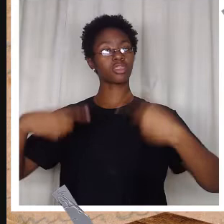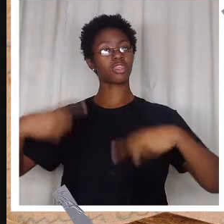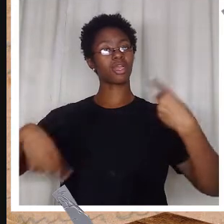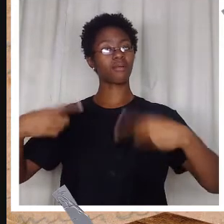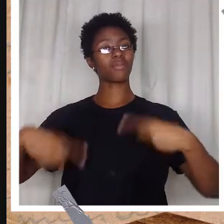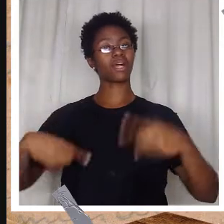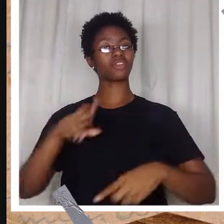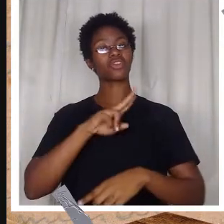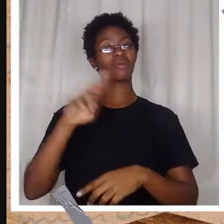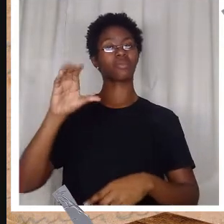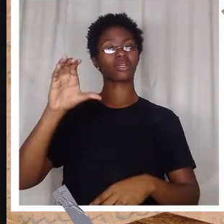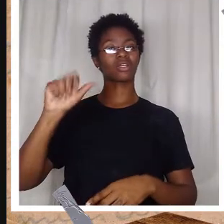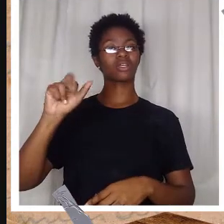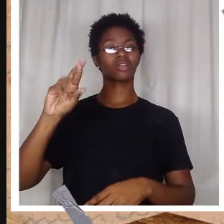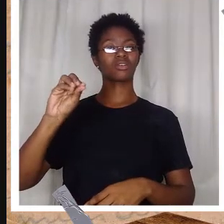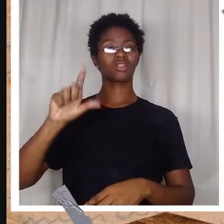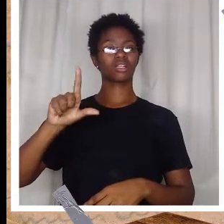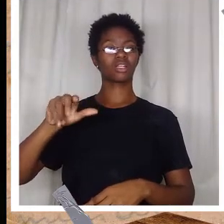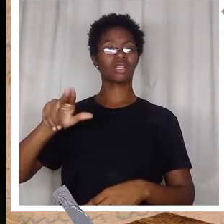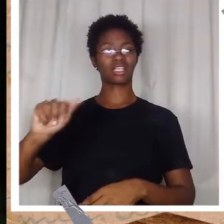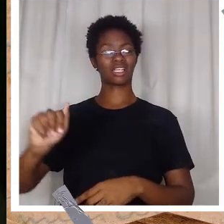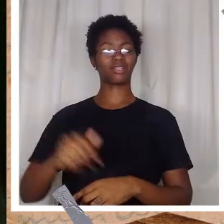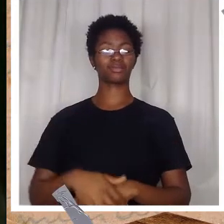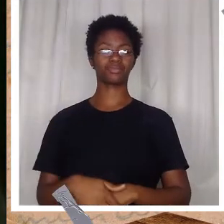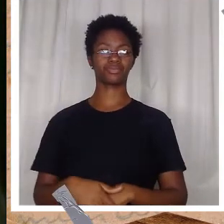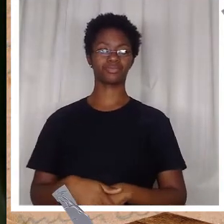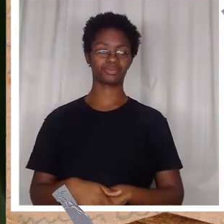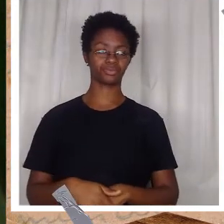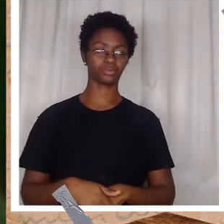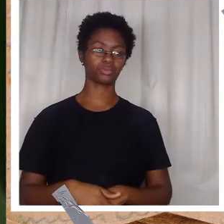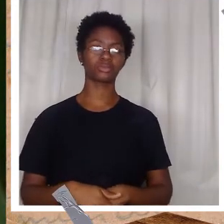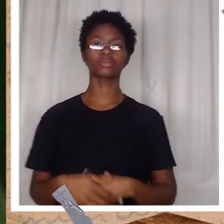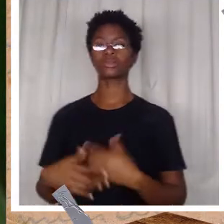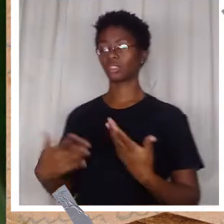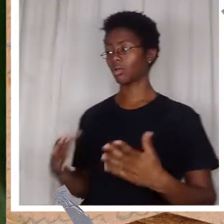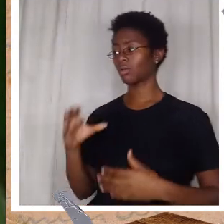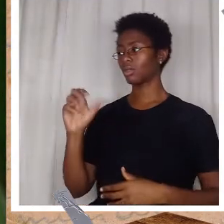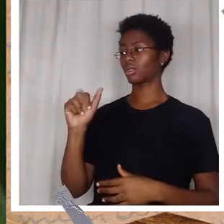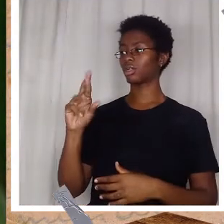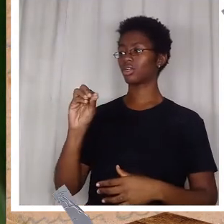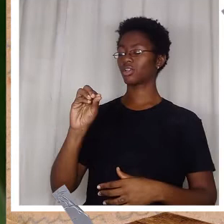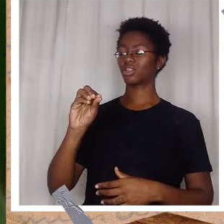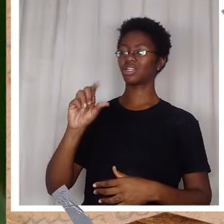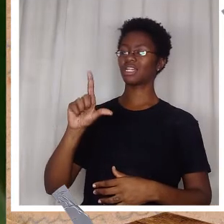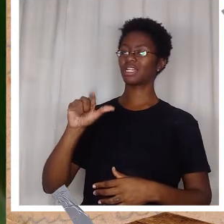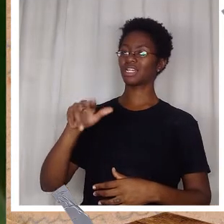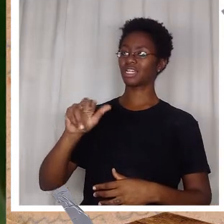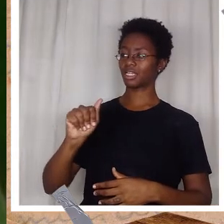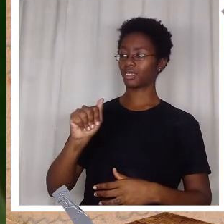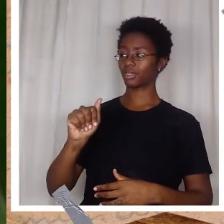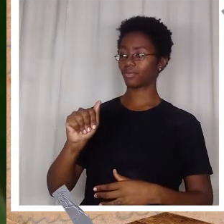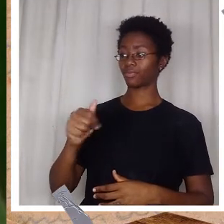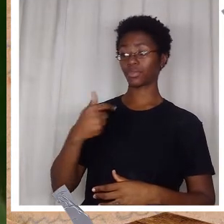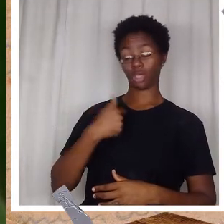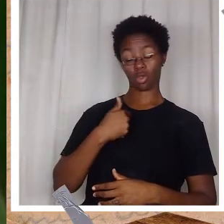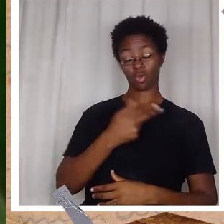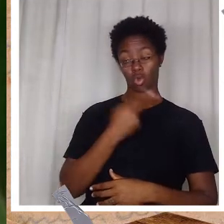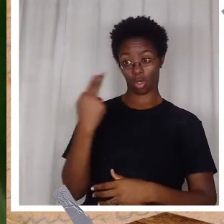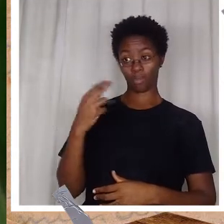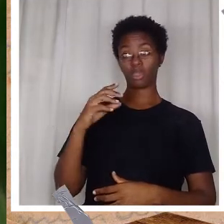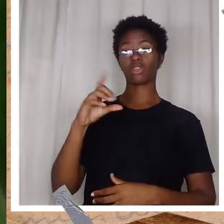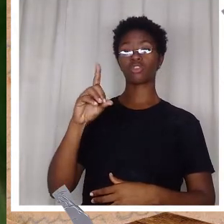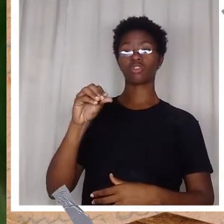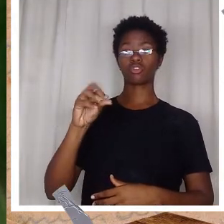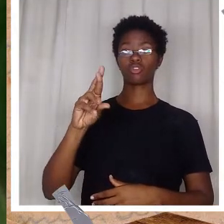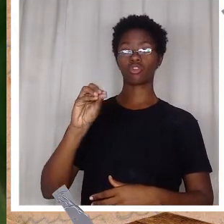veio toda. Até a próxima. Dona Carolina, me chamo Dorothy. Não sei ler e escrever, mas